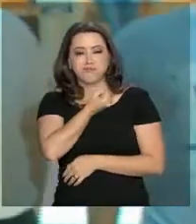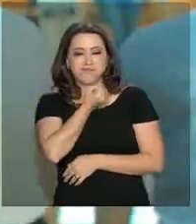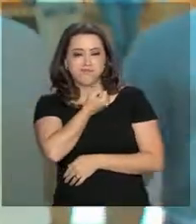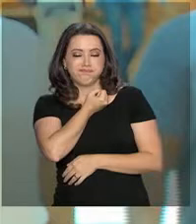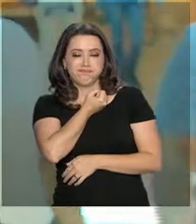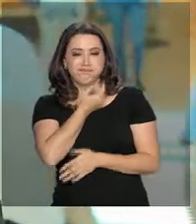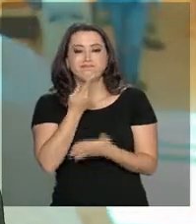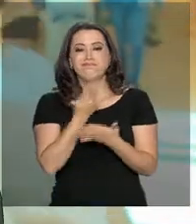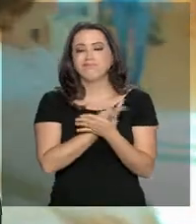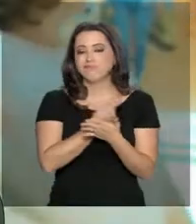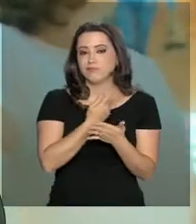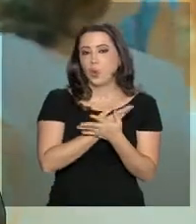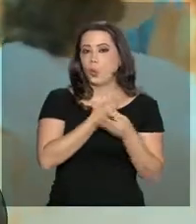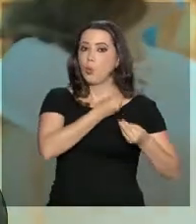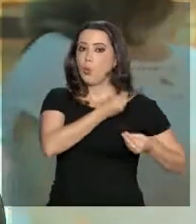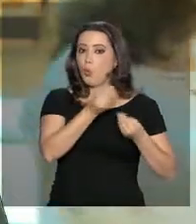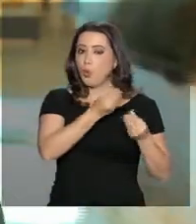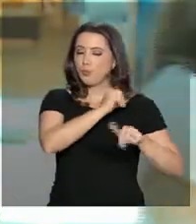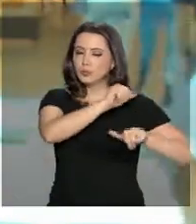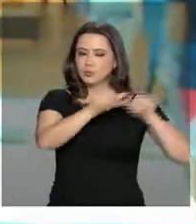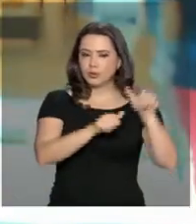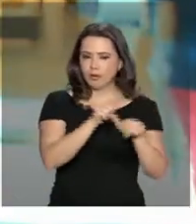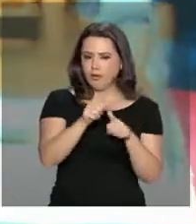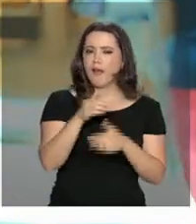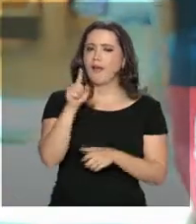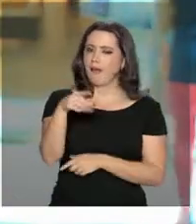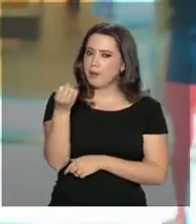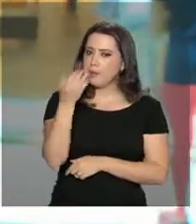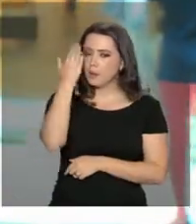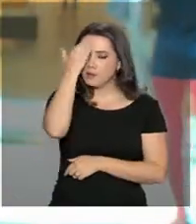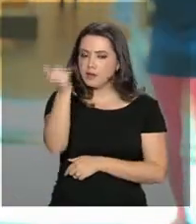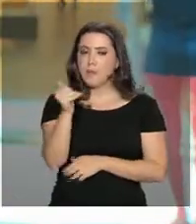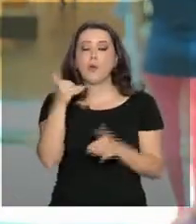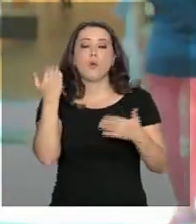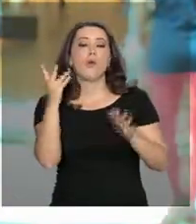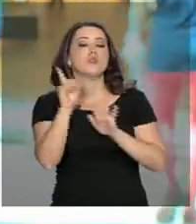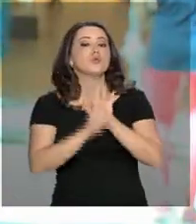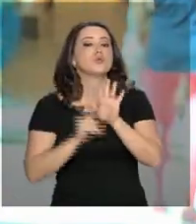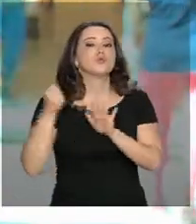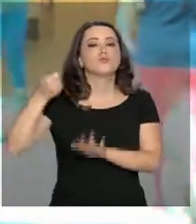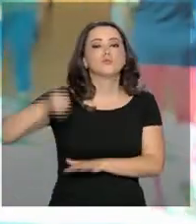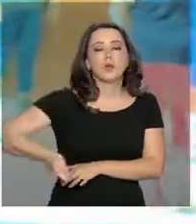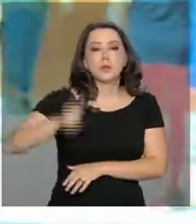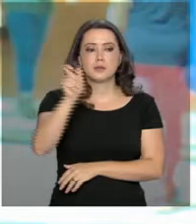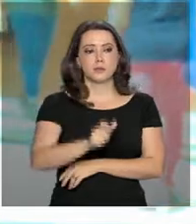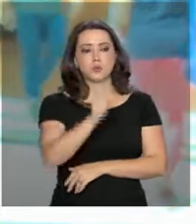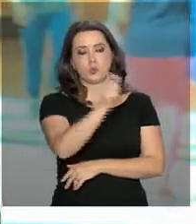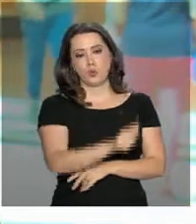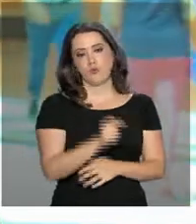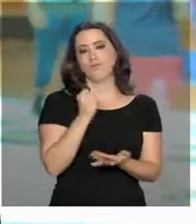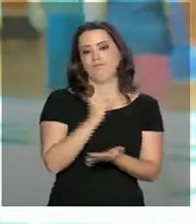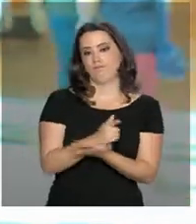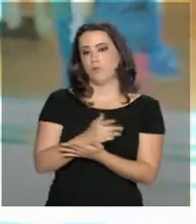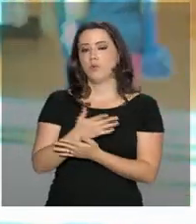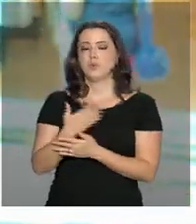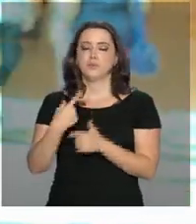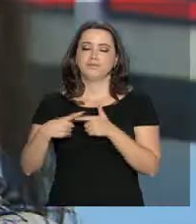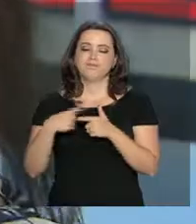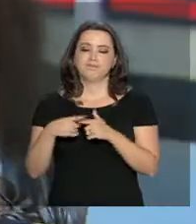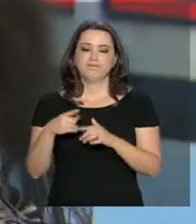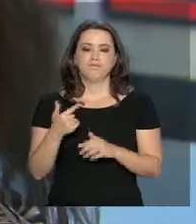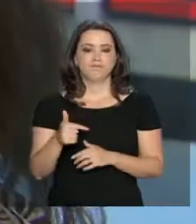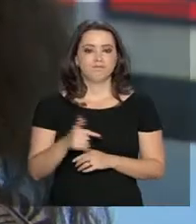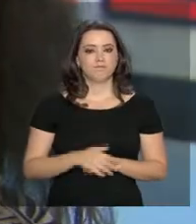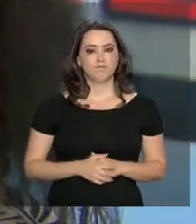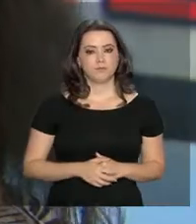trocar e nesta hora é bom saber os direitos e deveres do consumidor para não ter dor de cabeça